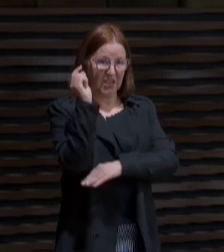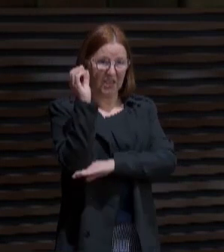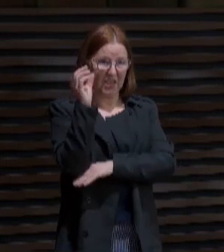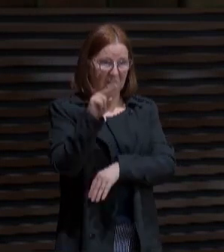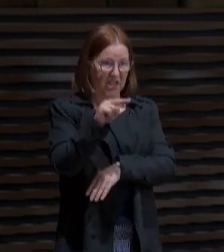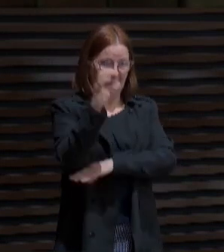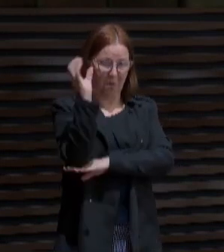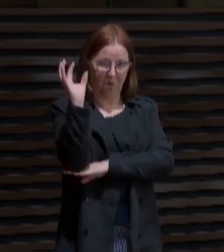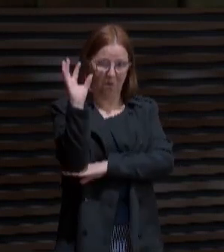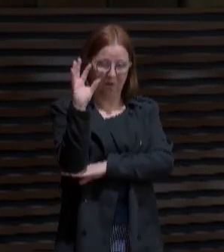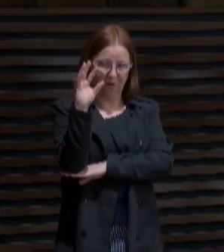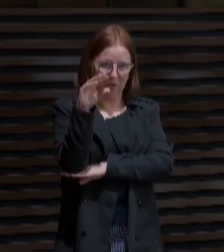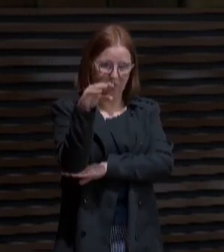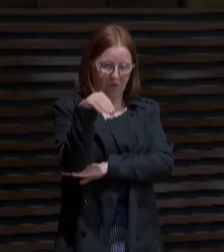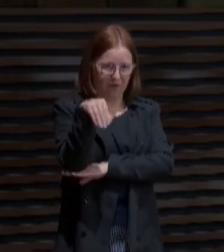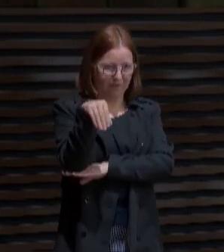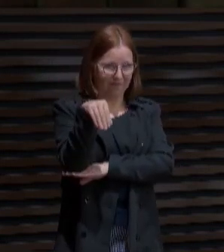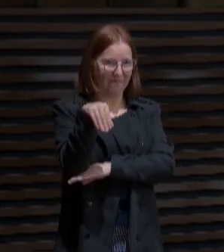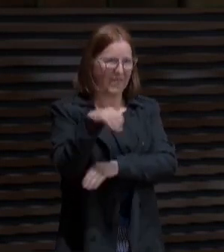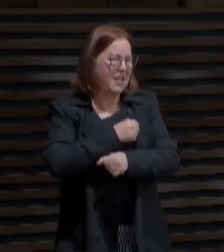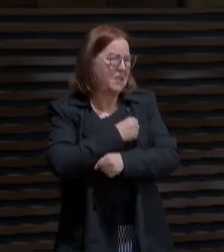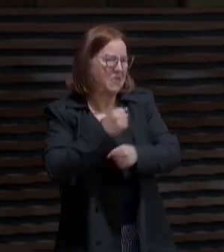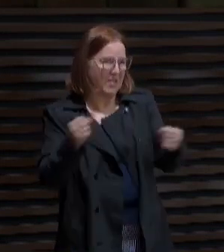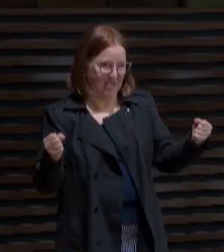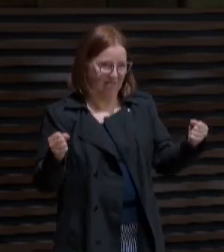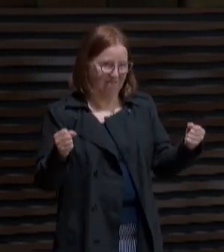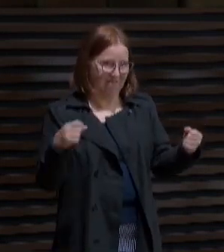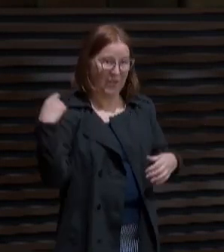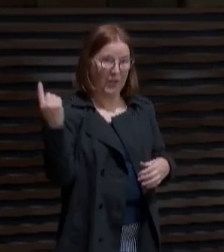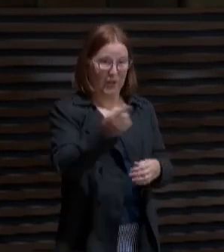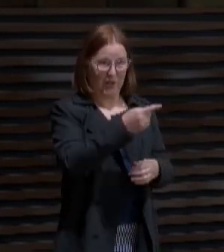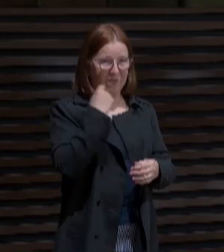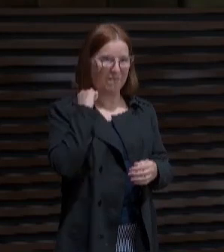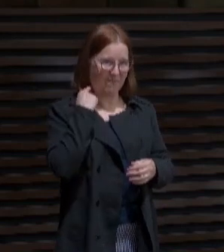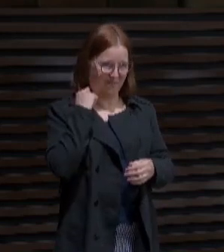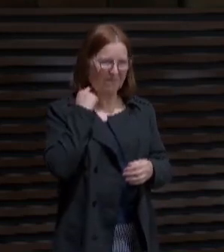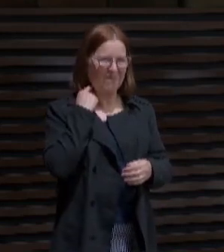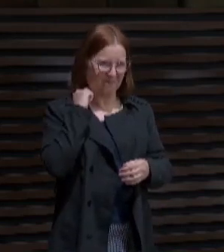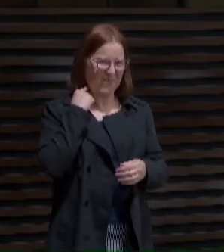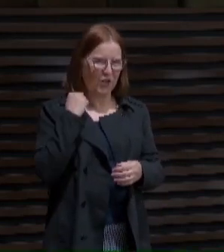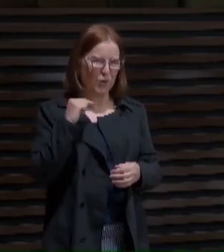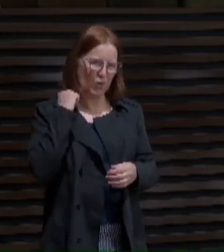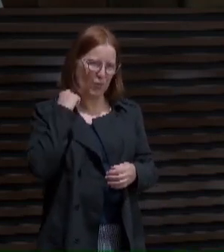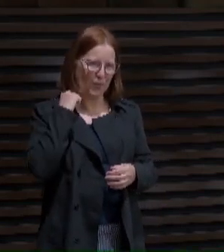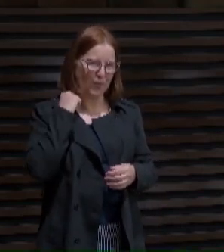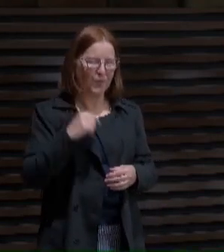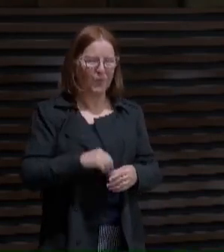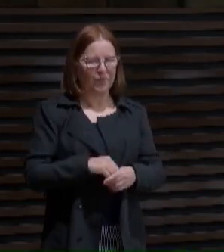É impossível. Nós somos impuros. Até mesmo o